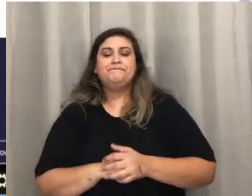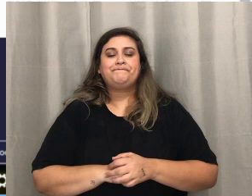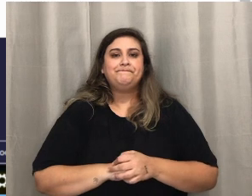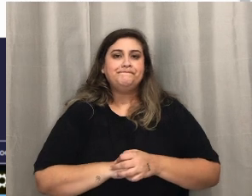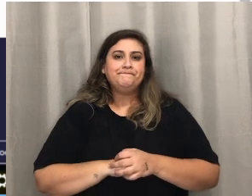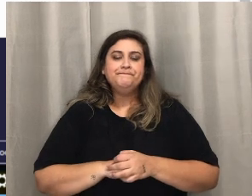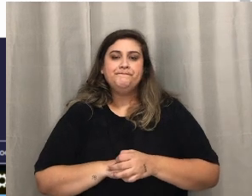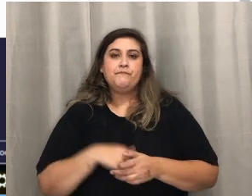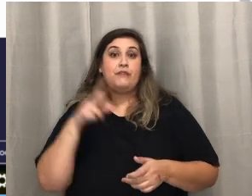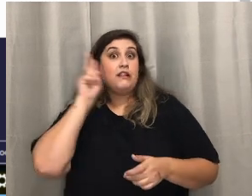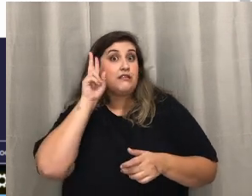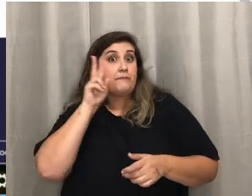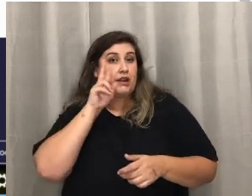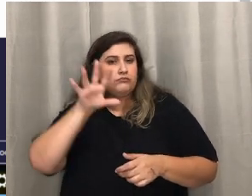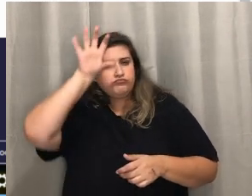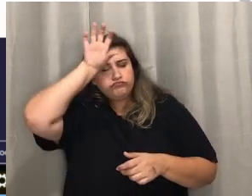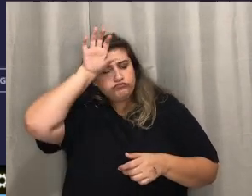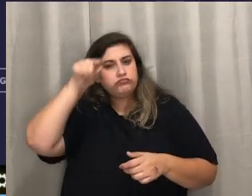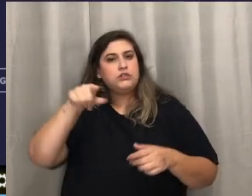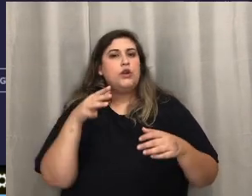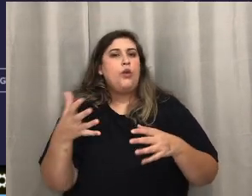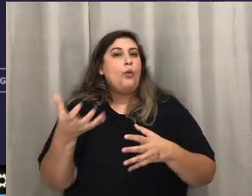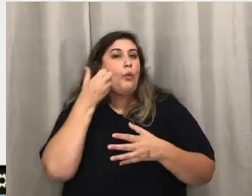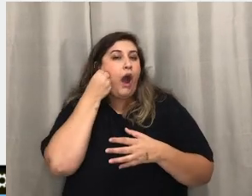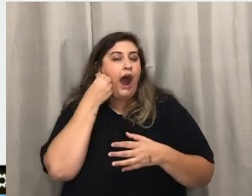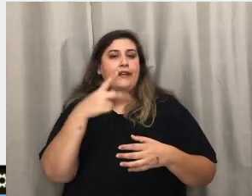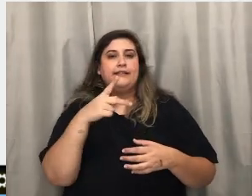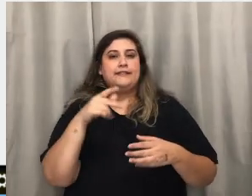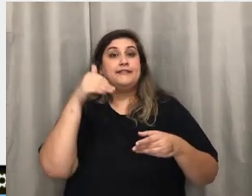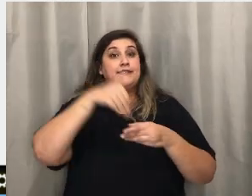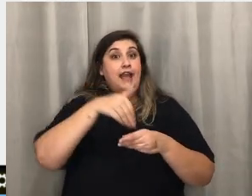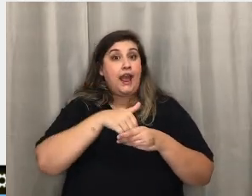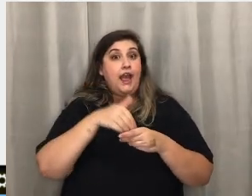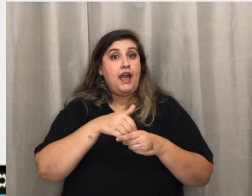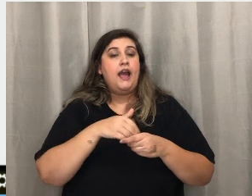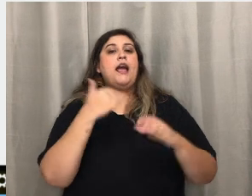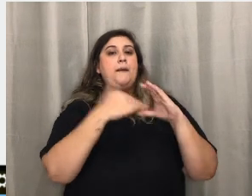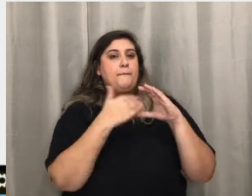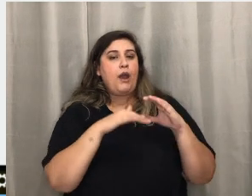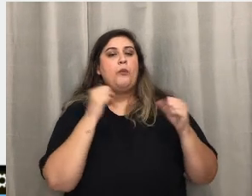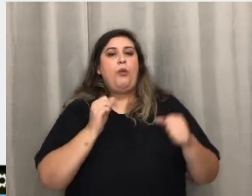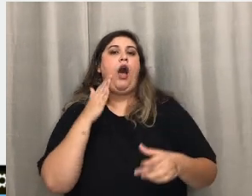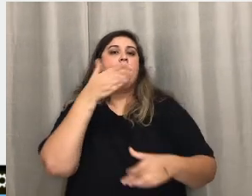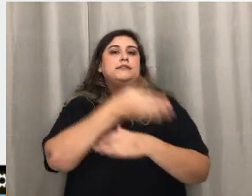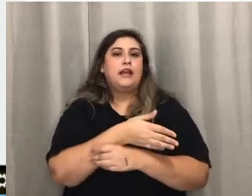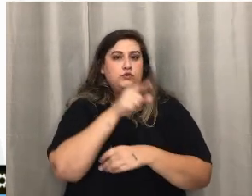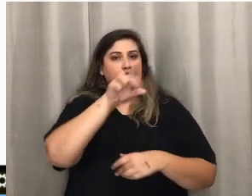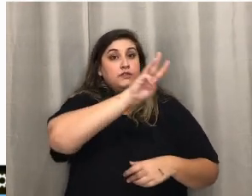Então lembrem sempre de guardar esse endereço de e-mail, de guardar essa senha que vai dar acesso à plataforma